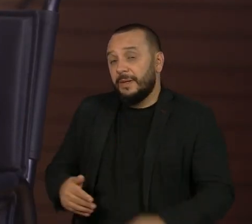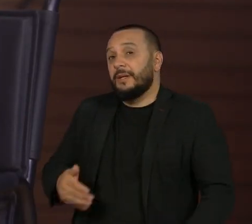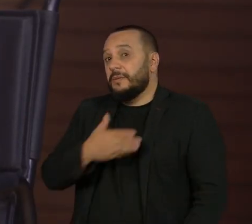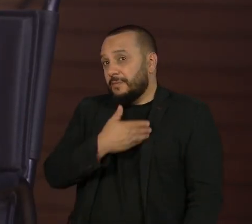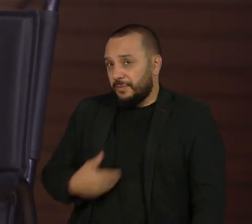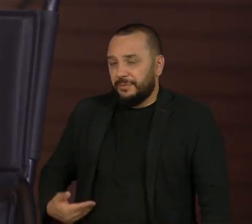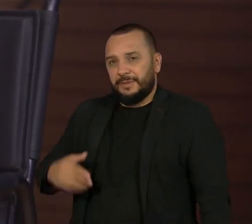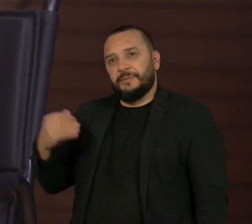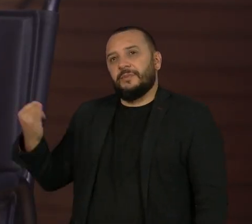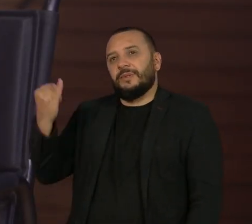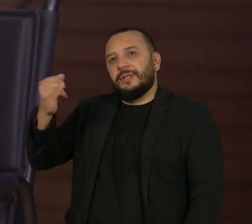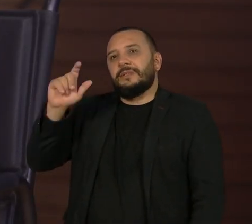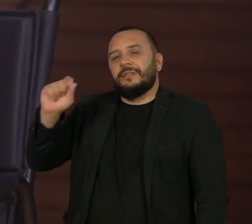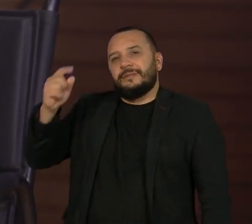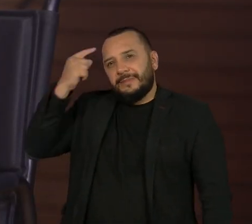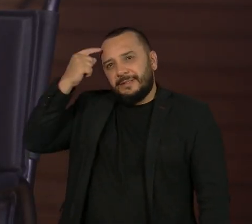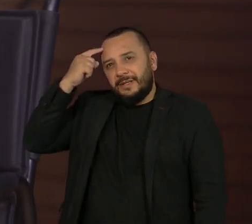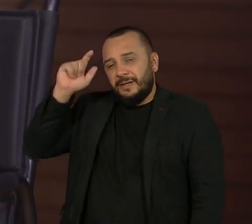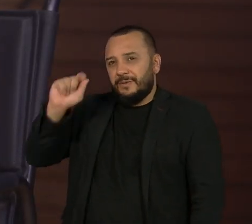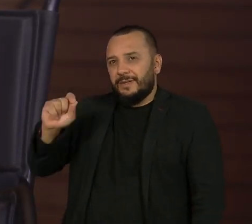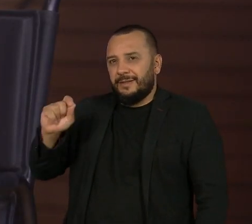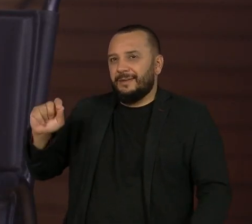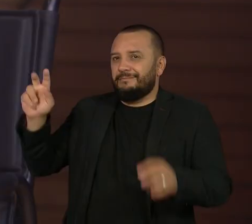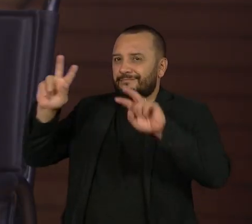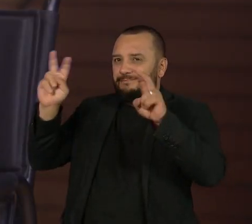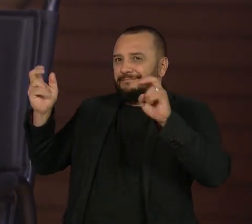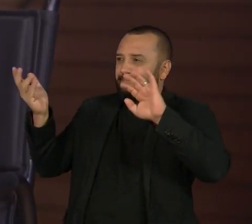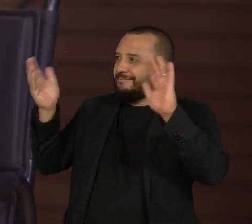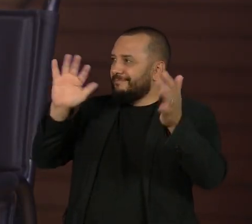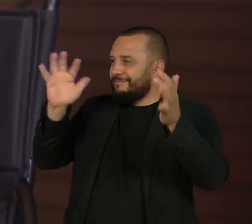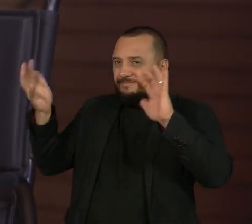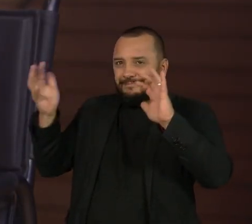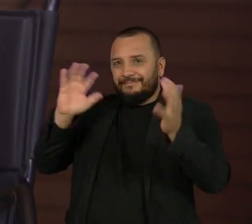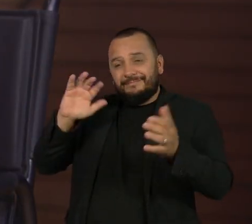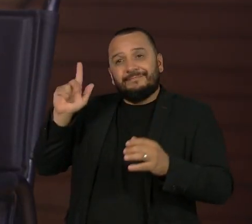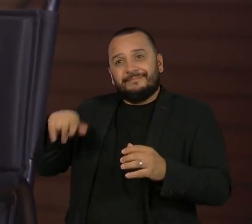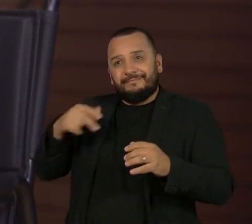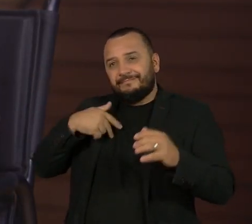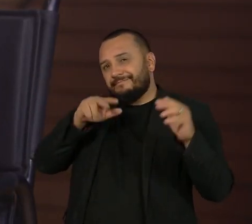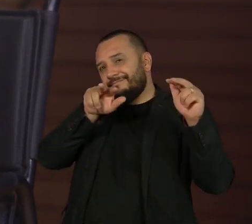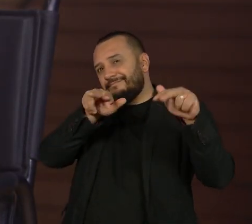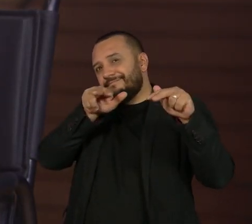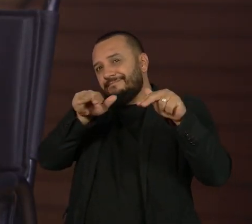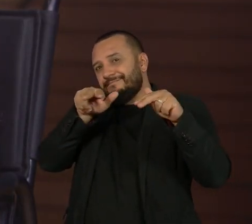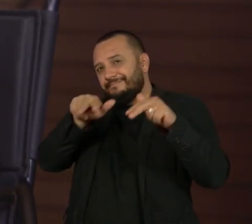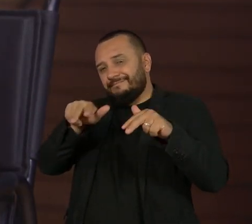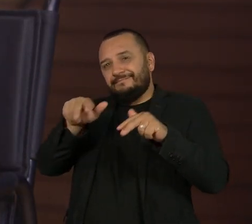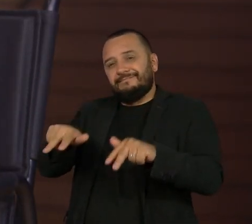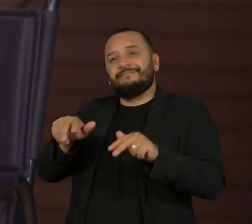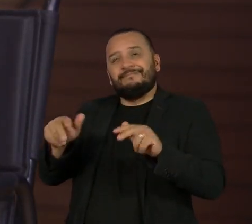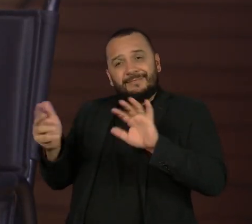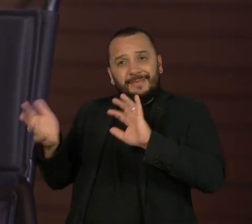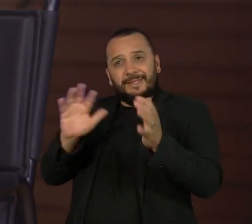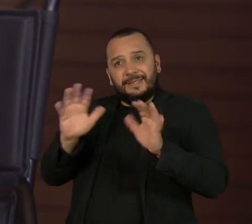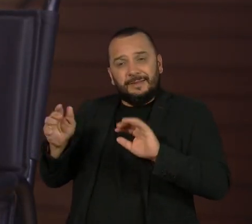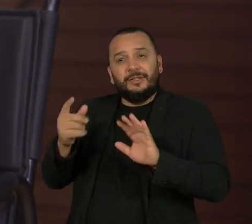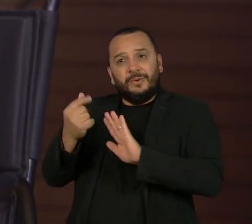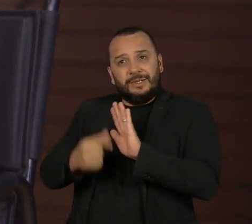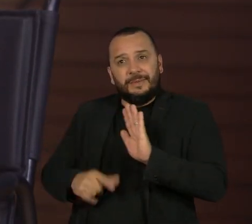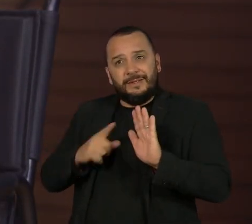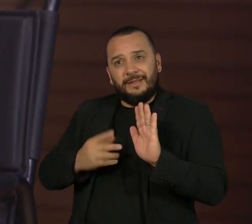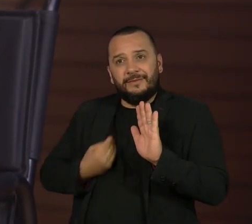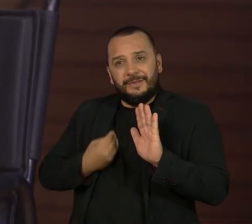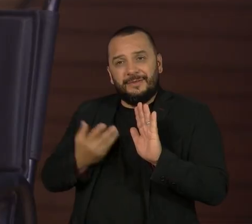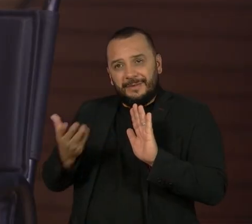é importante considerar a questão climática. É uma lente climática que a gente traz para os orçamentos já existentes.